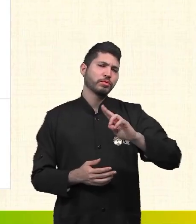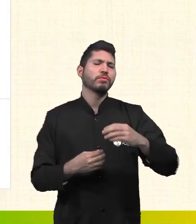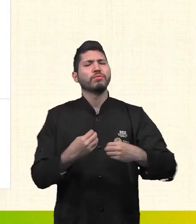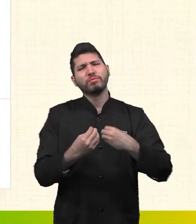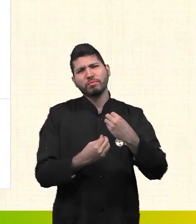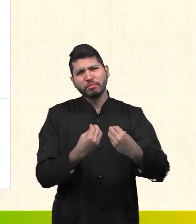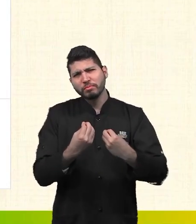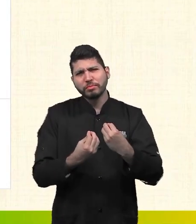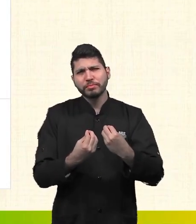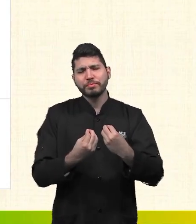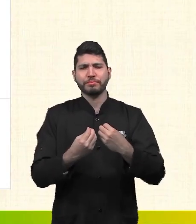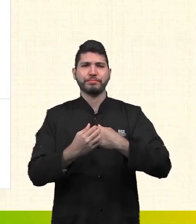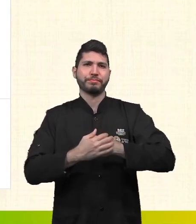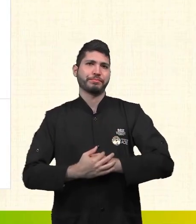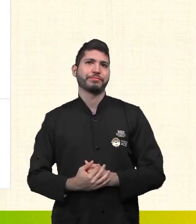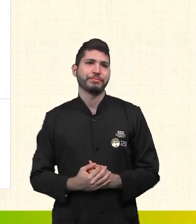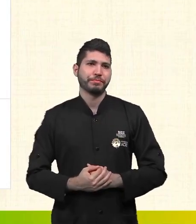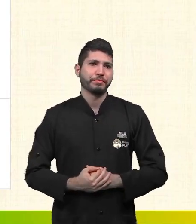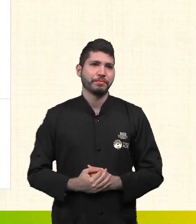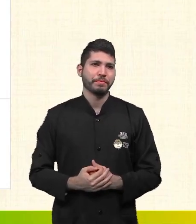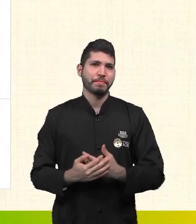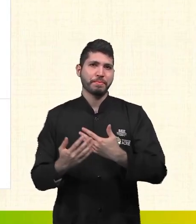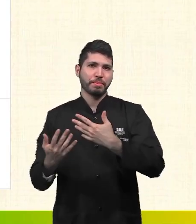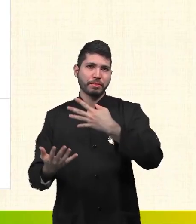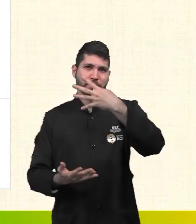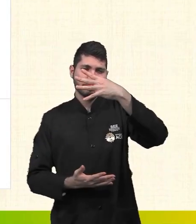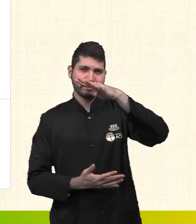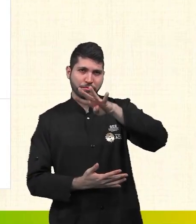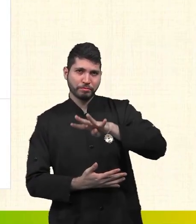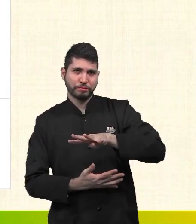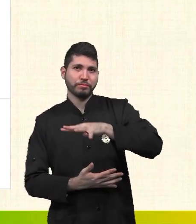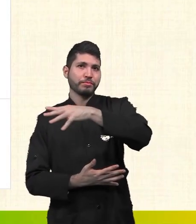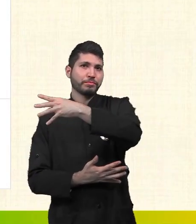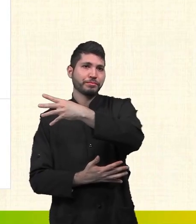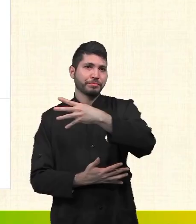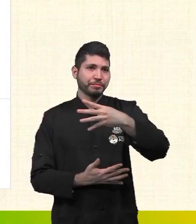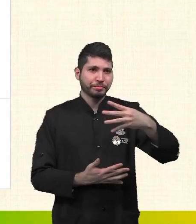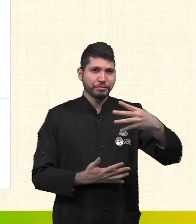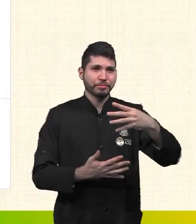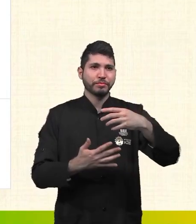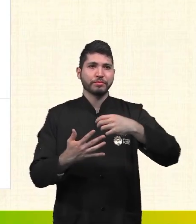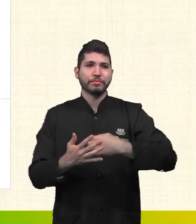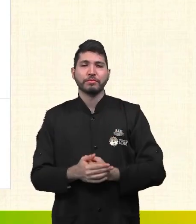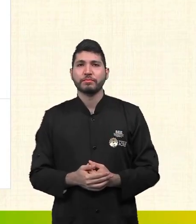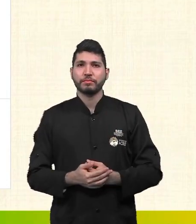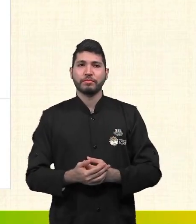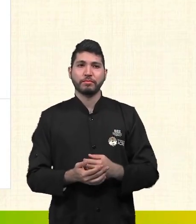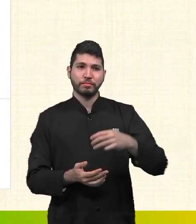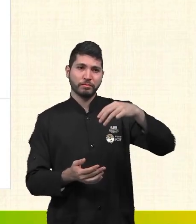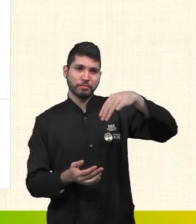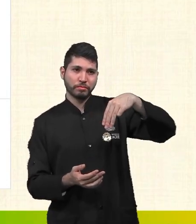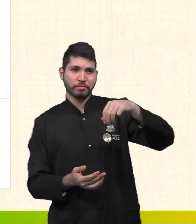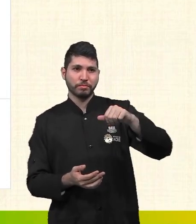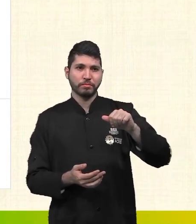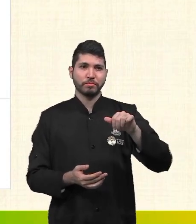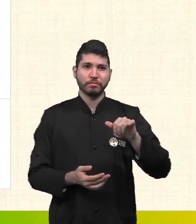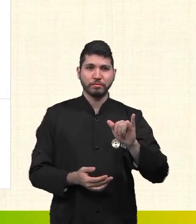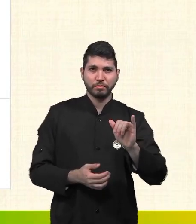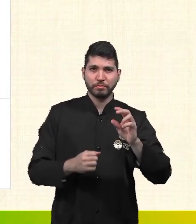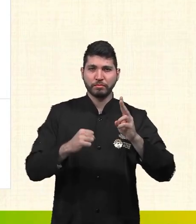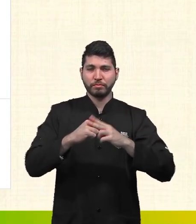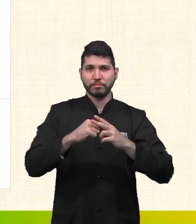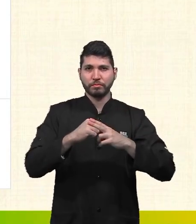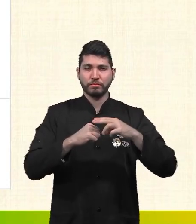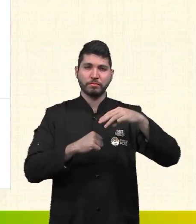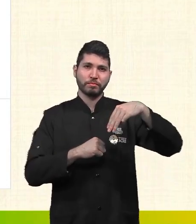Nós temos mais uma vez aqui um quadro para vocês observarem. Nós temos aqui o may, que é o nosso verbo